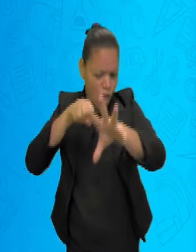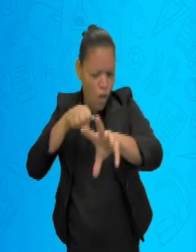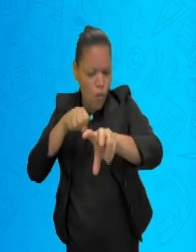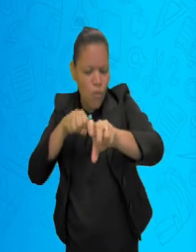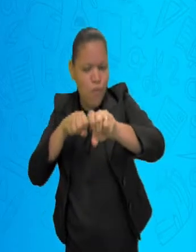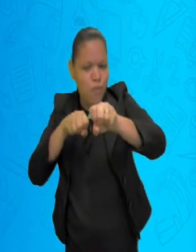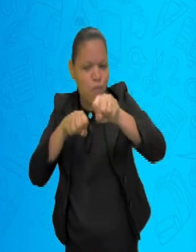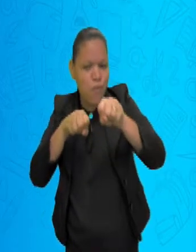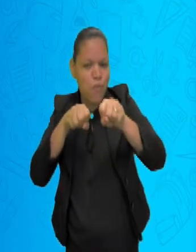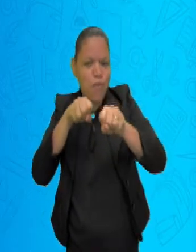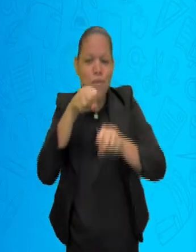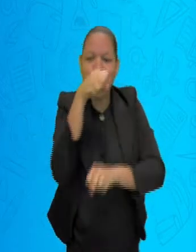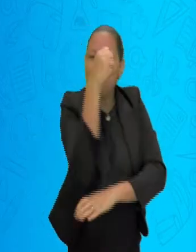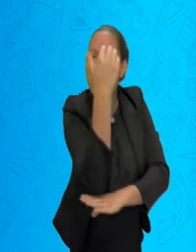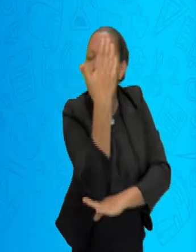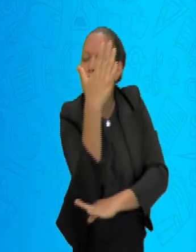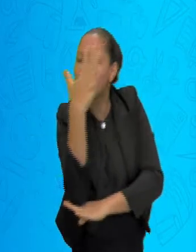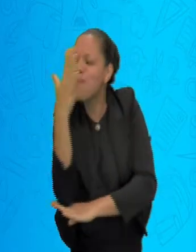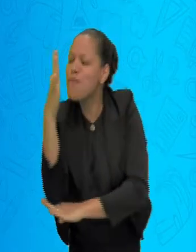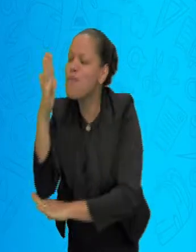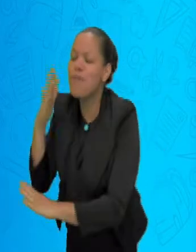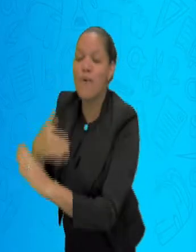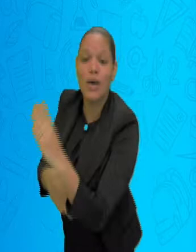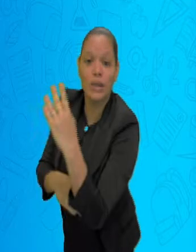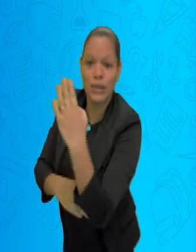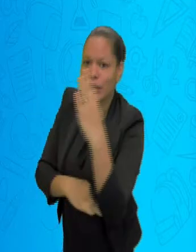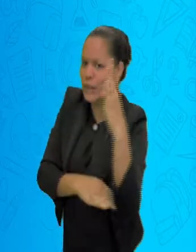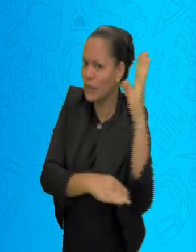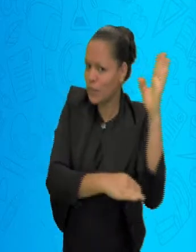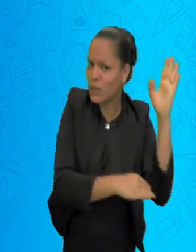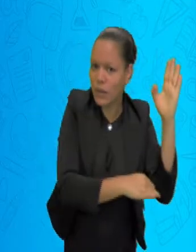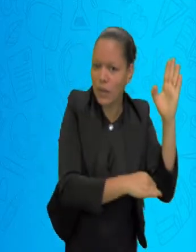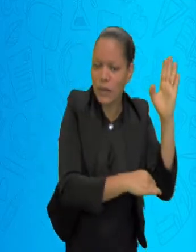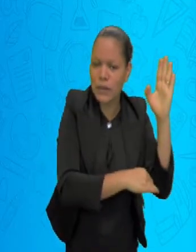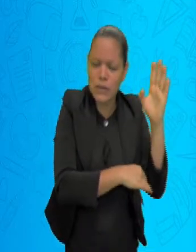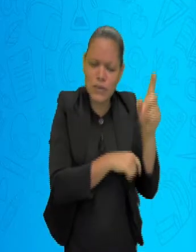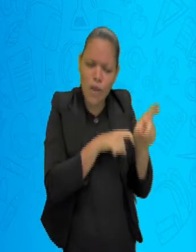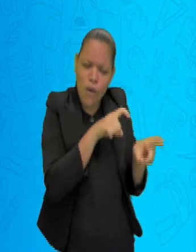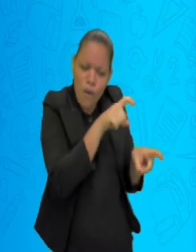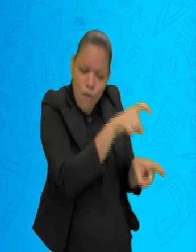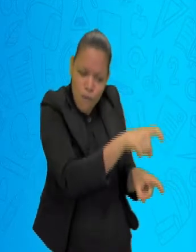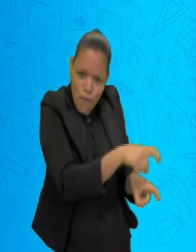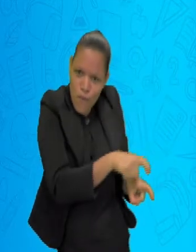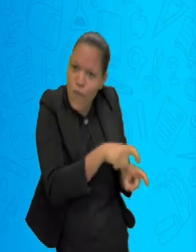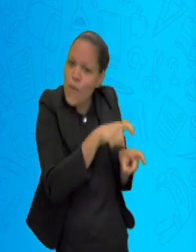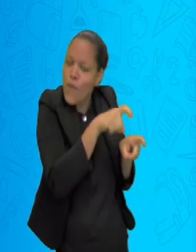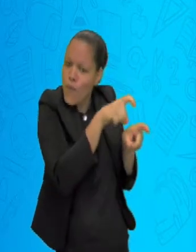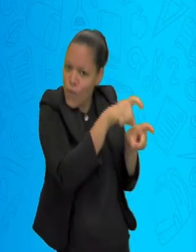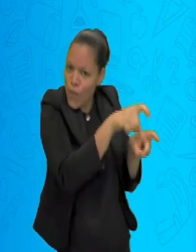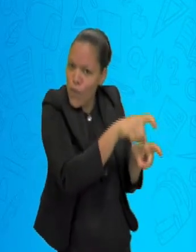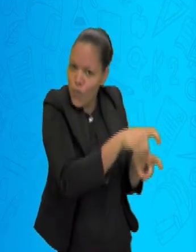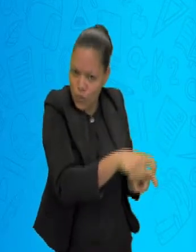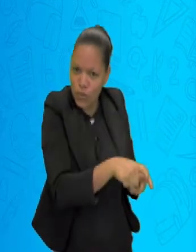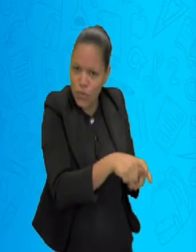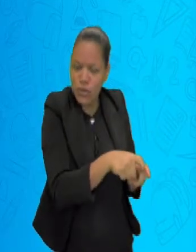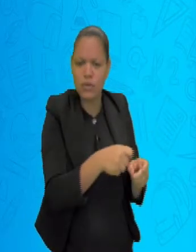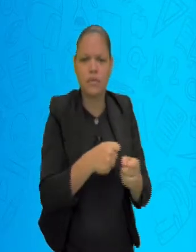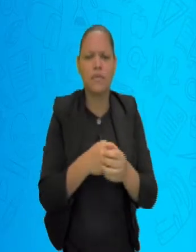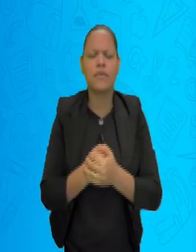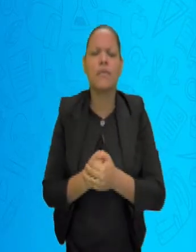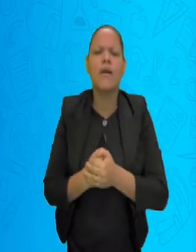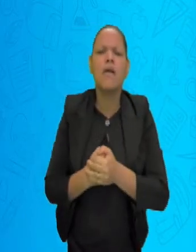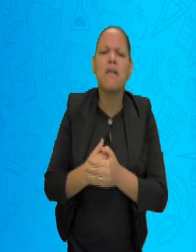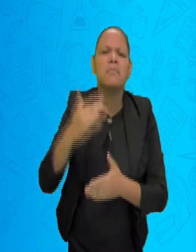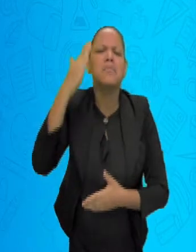cultivam algum tipo de matéria-prima no campo. Então, vamos fazer uma relação com a nossa aula anterior. Nós